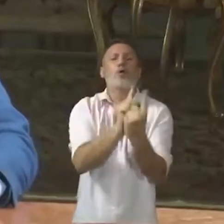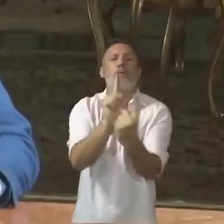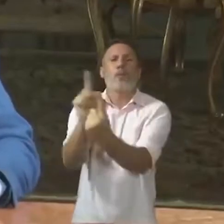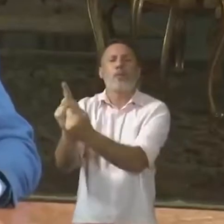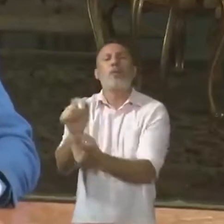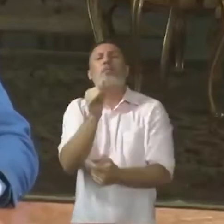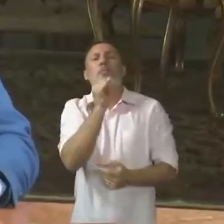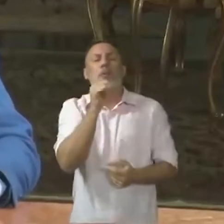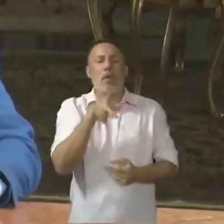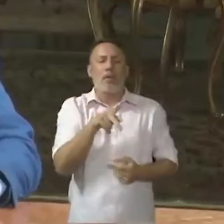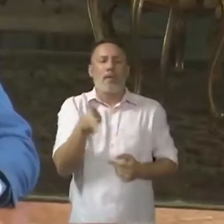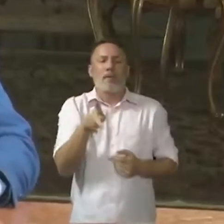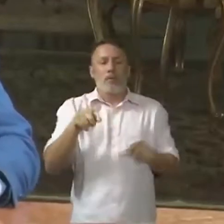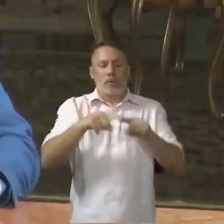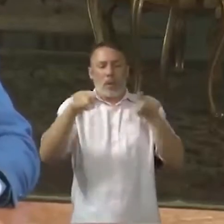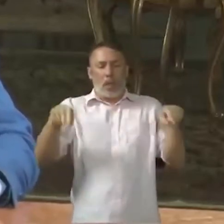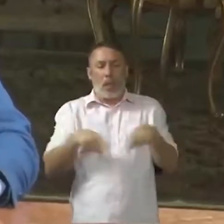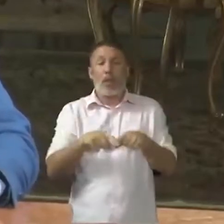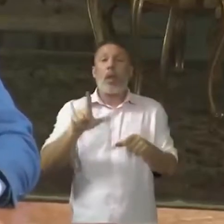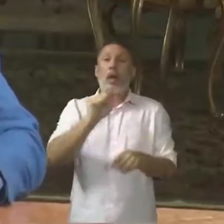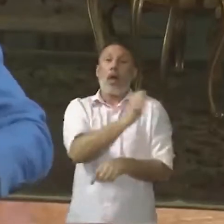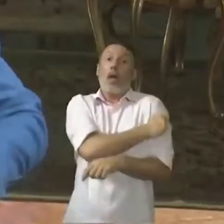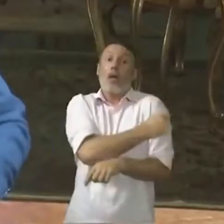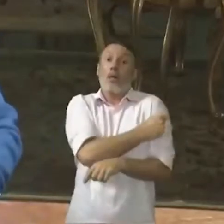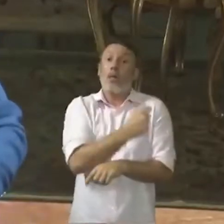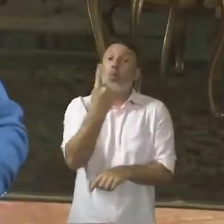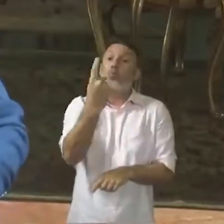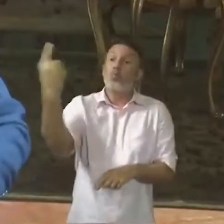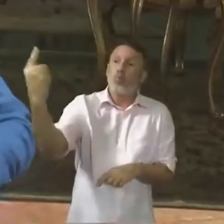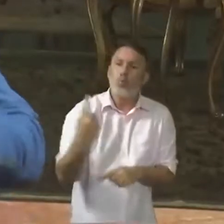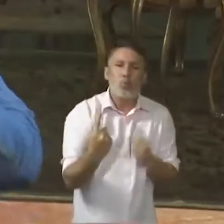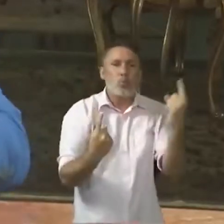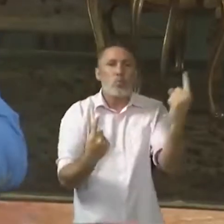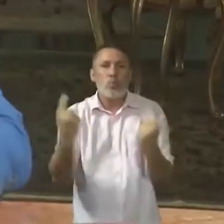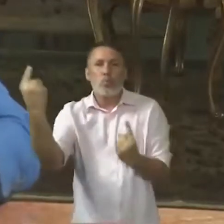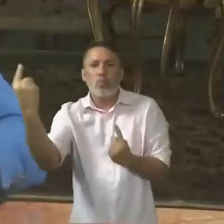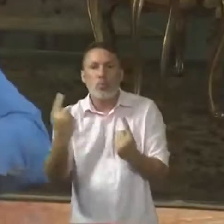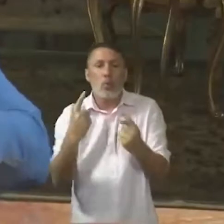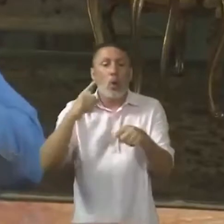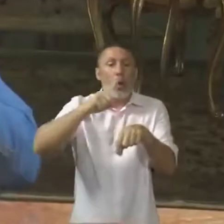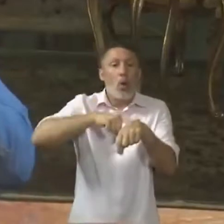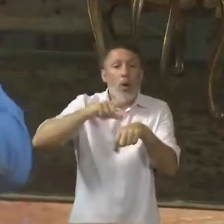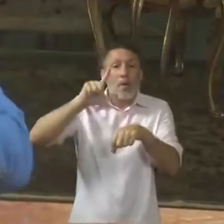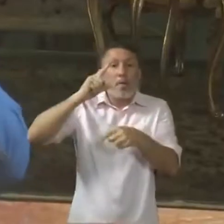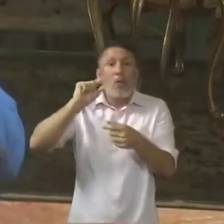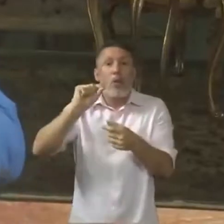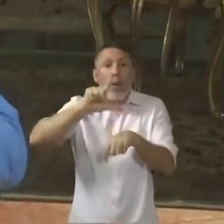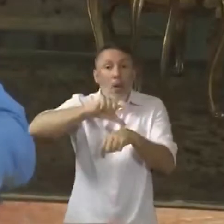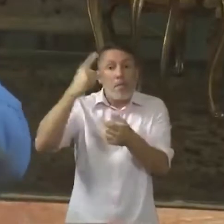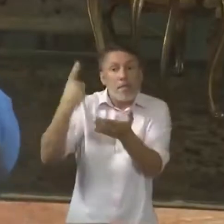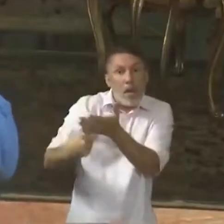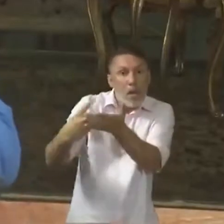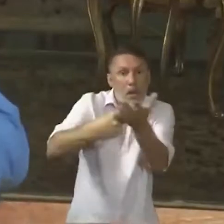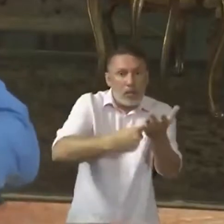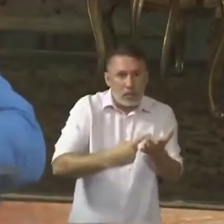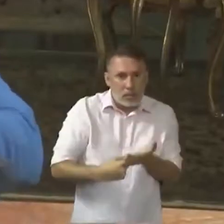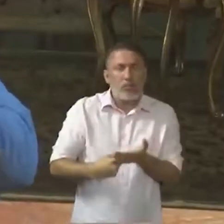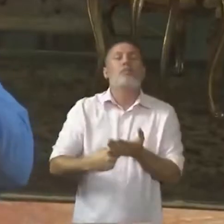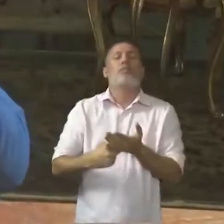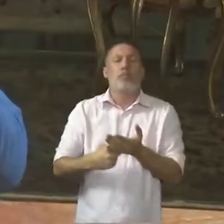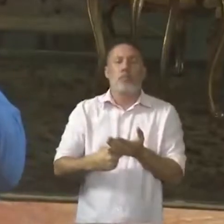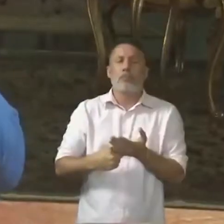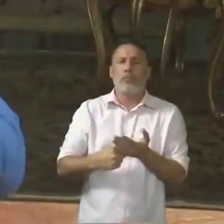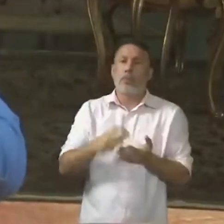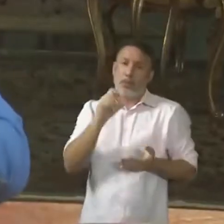aluno, está marcado, com hora marcada, dá um atendimento individual. Risco moderado, atividades presenciais e remotas,